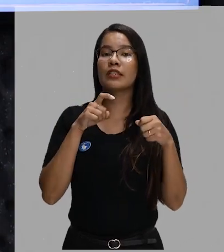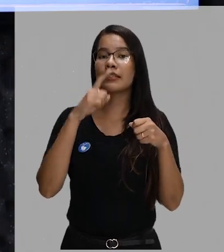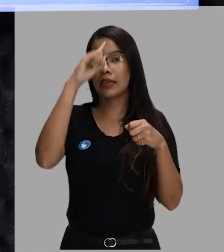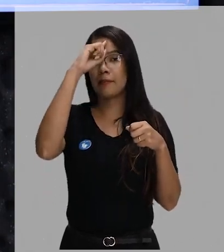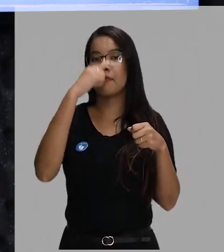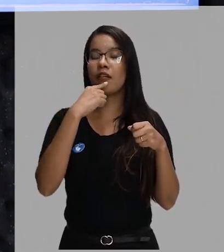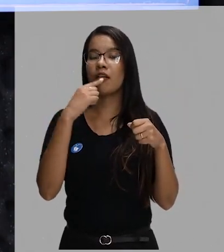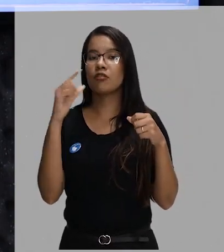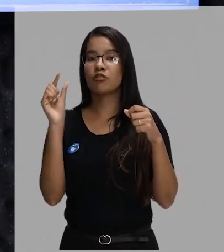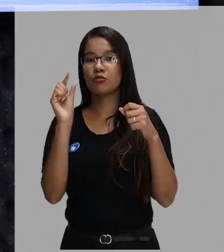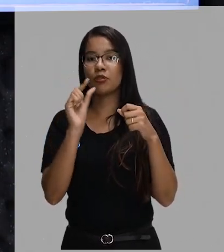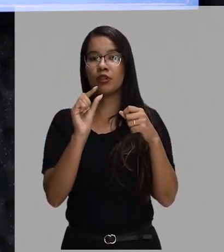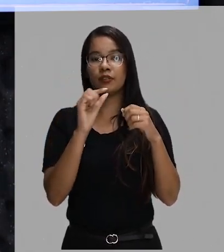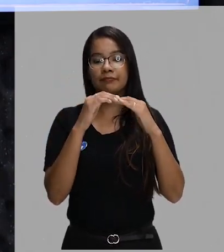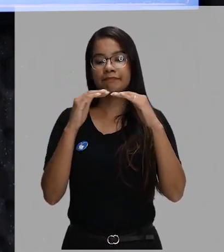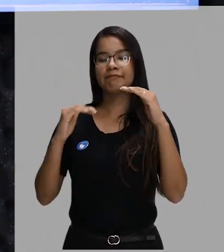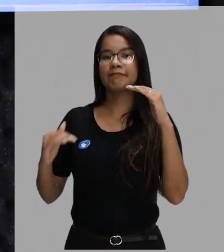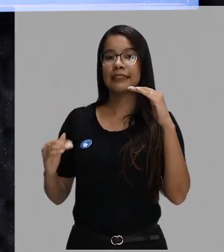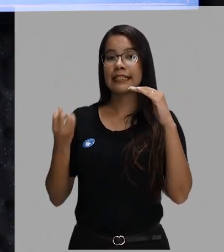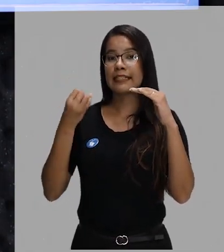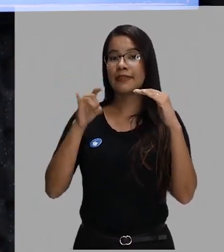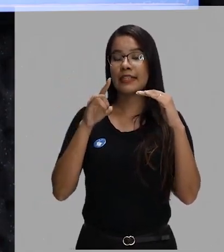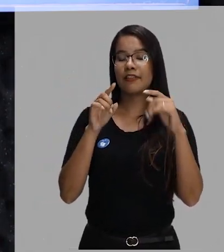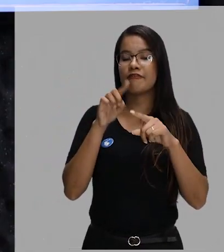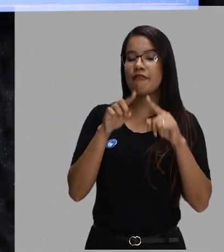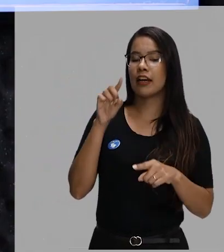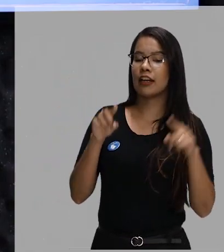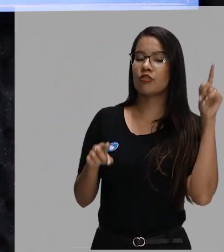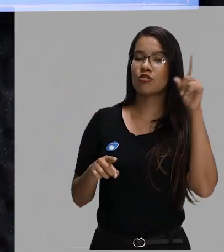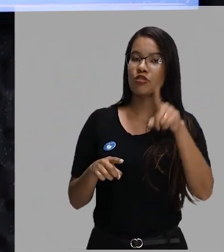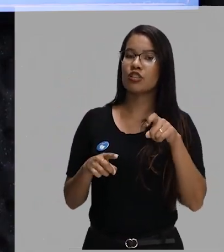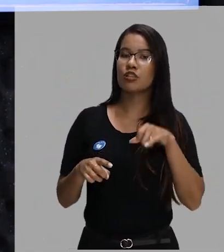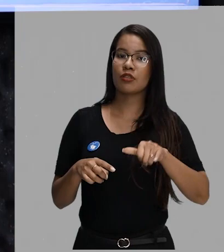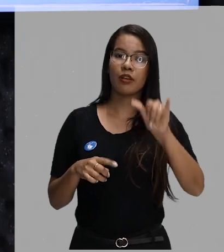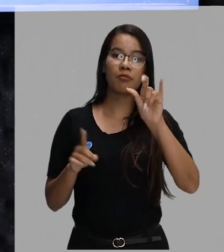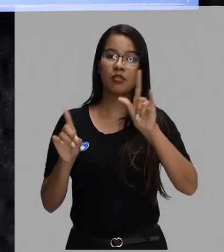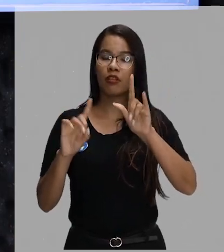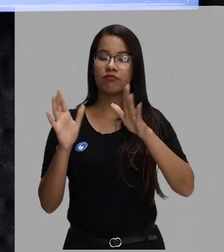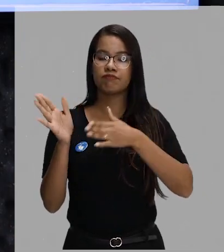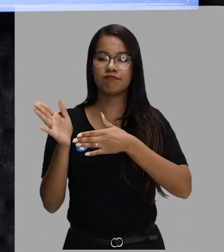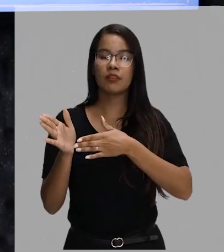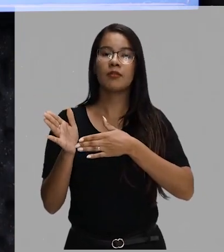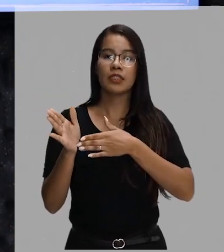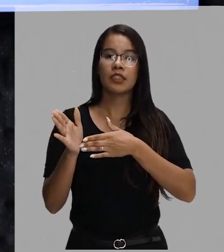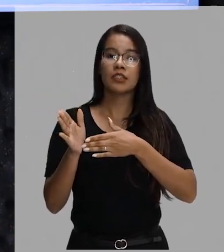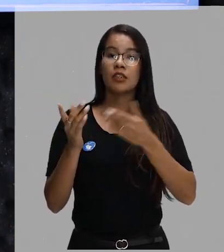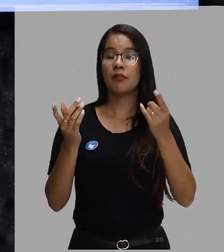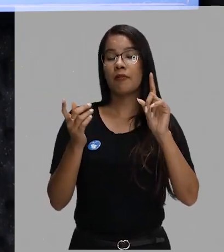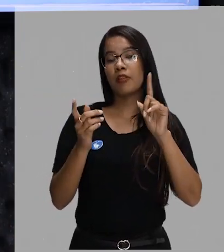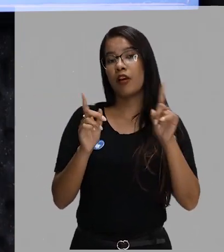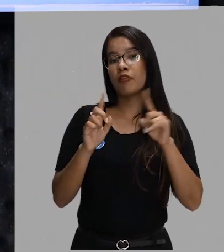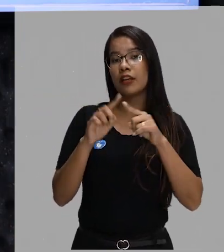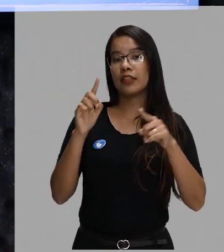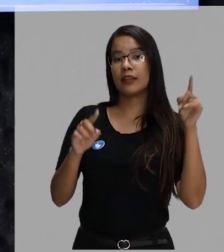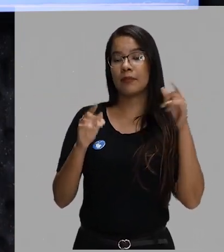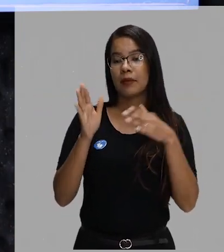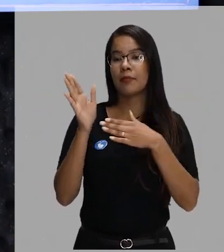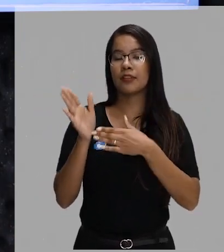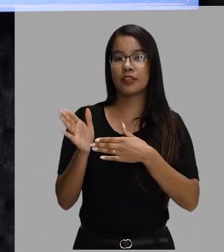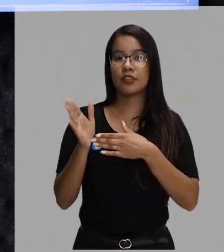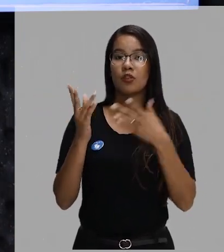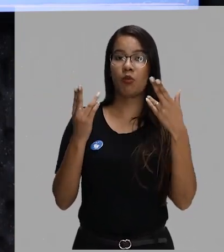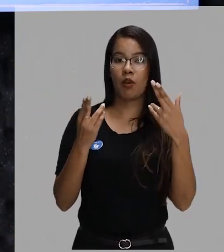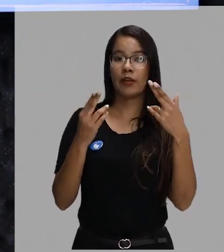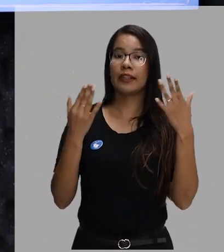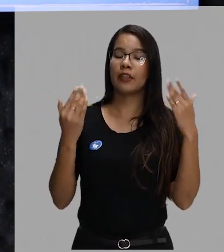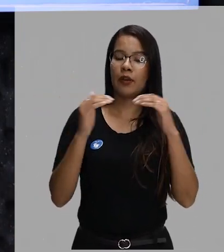você variar o x e o y não variar, permanecer o mesmo, aí a função é dita constante. Beleza?